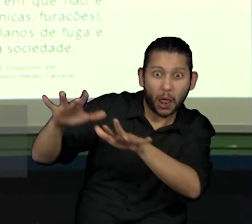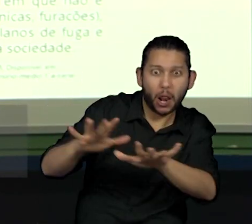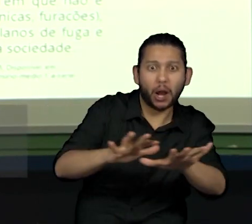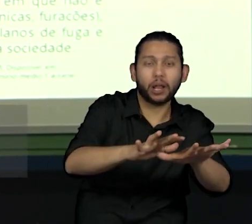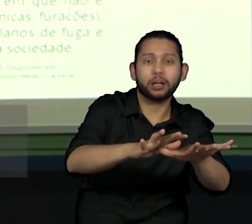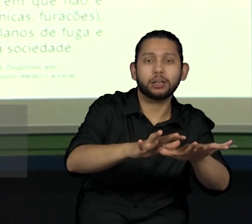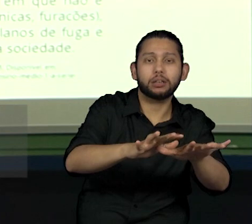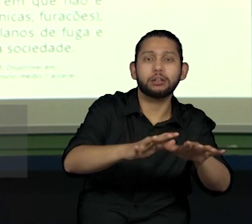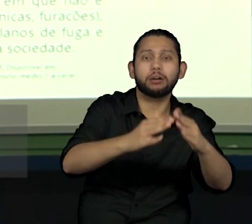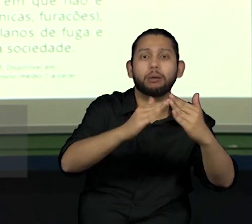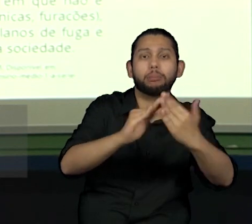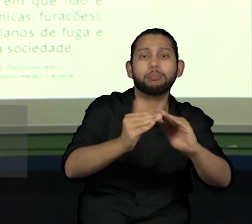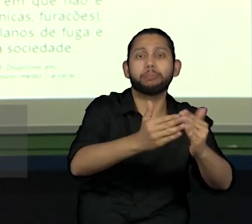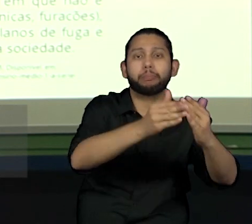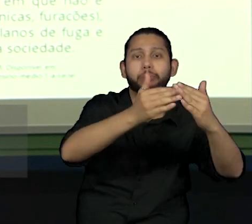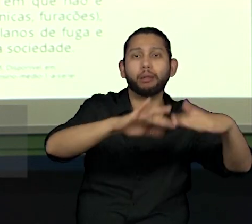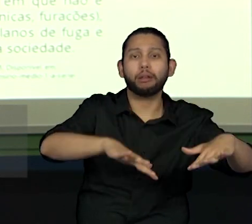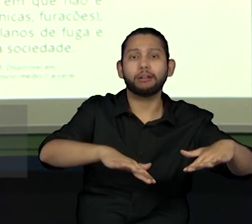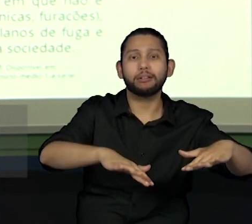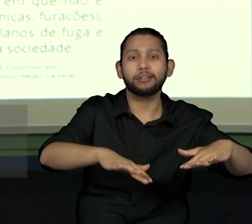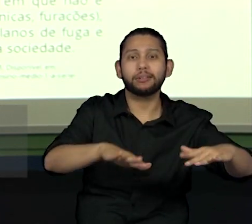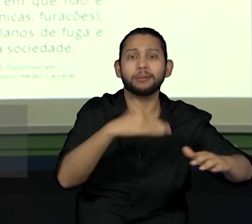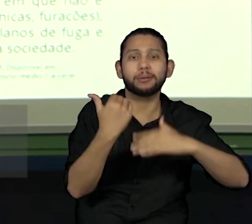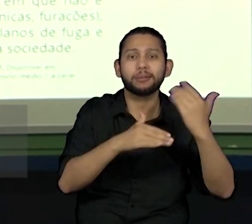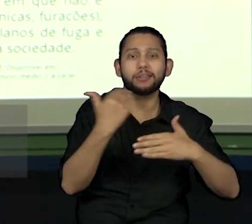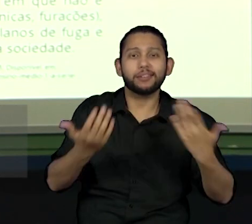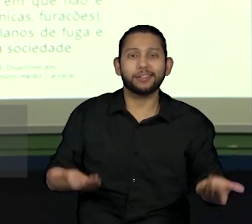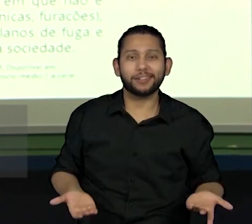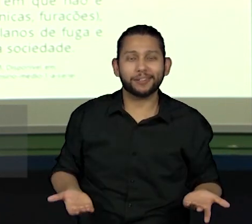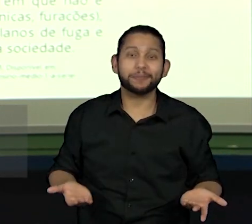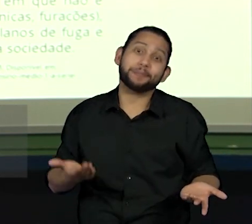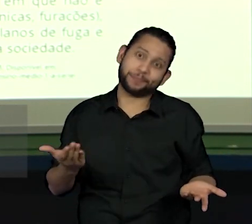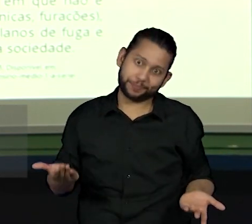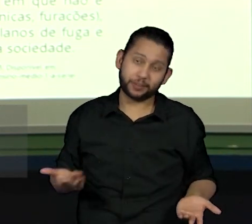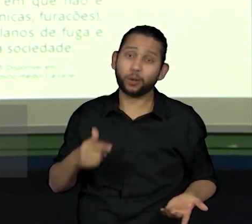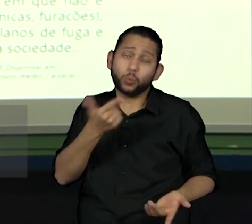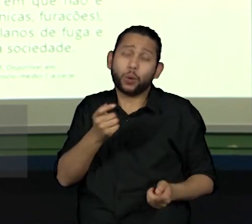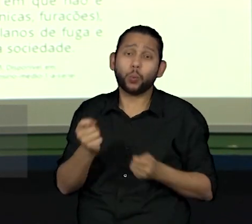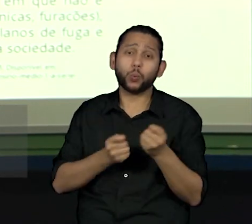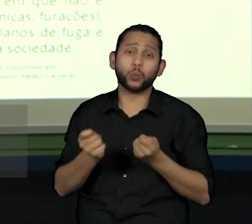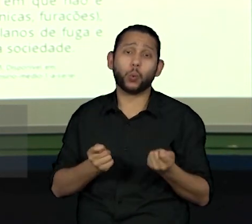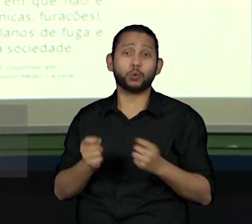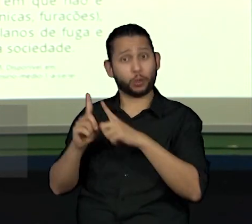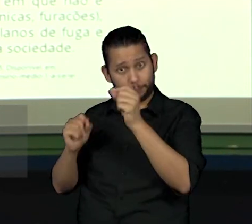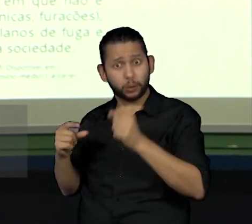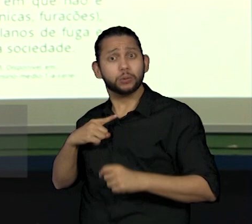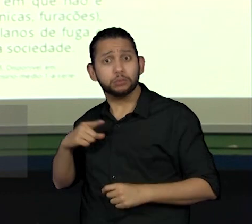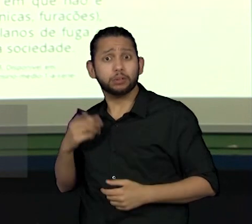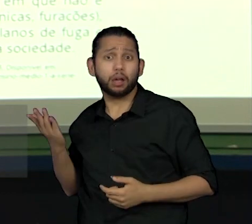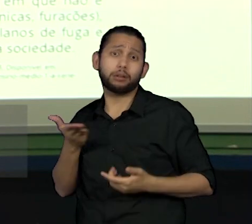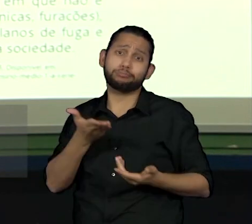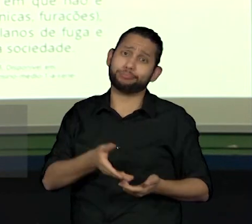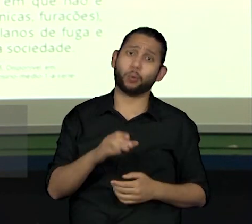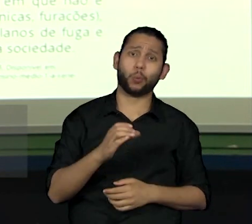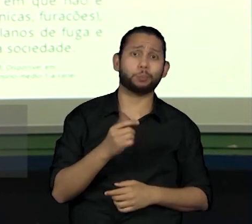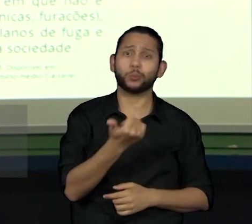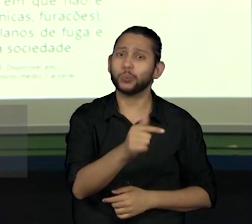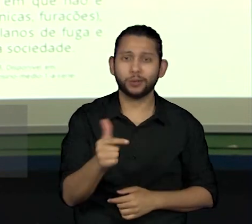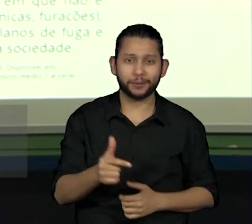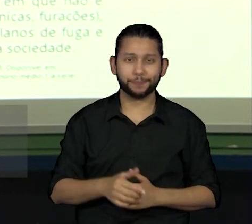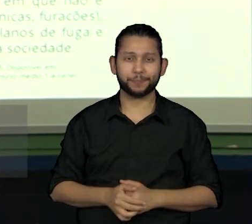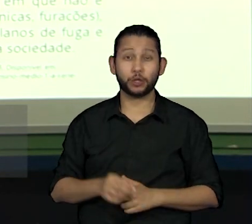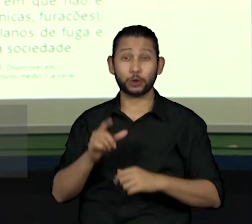Japão. Então, são exemplos de ferramentas que funcionam. O Japão, que teve um terremoto terrível, de